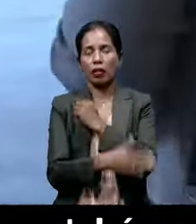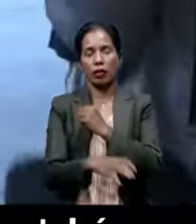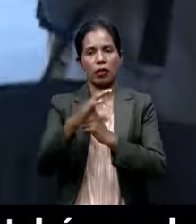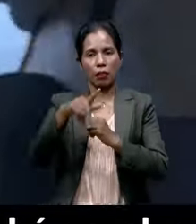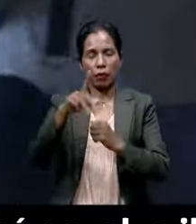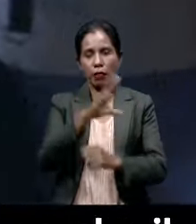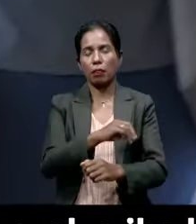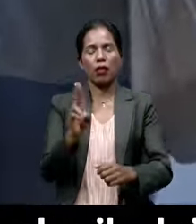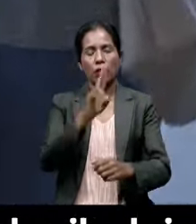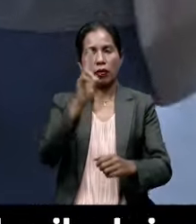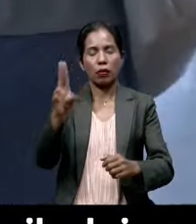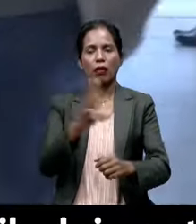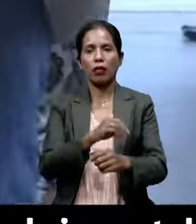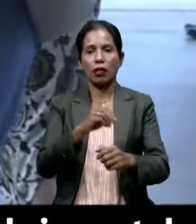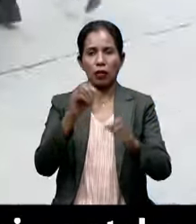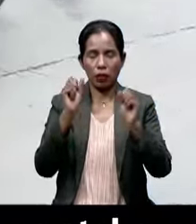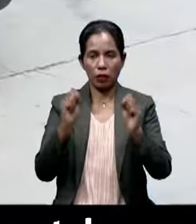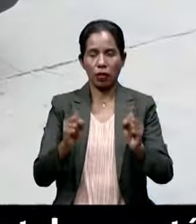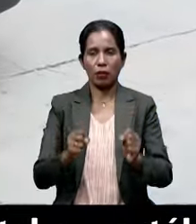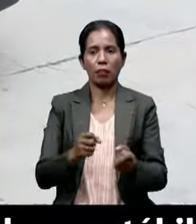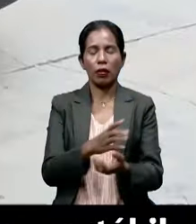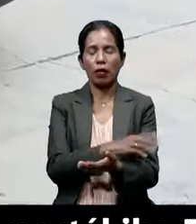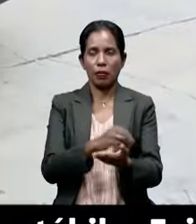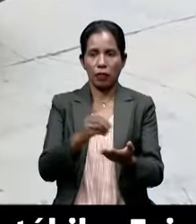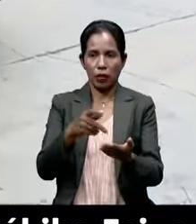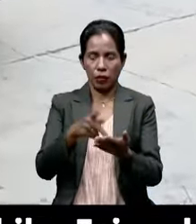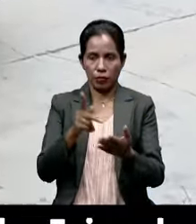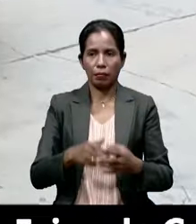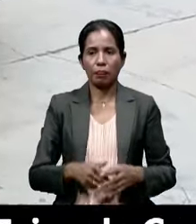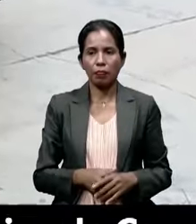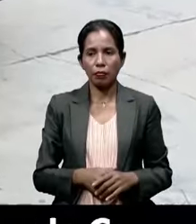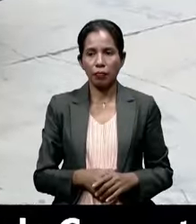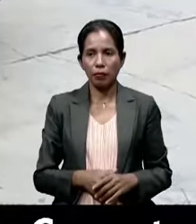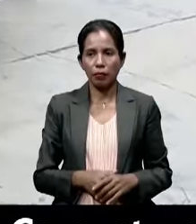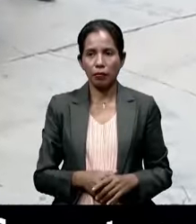beleza visto procura de emprego. Matheus Romário, Alerto Ximenes, GMN.